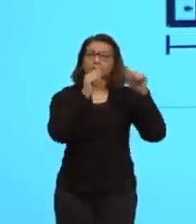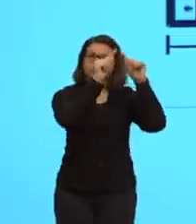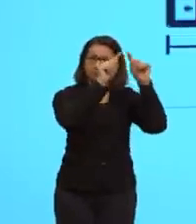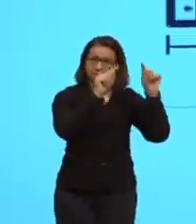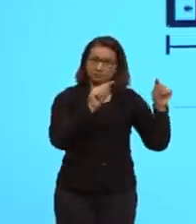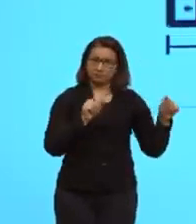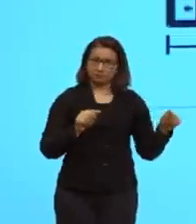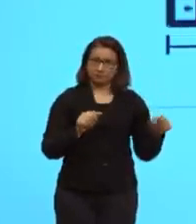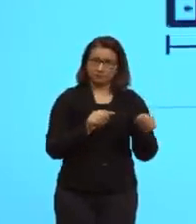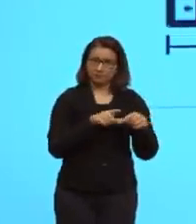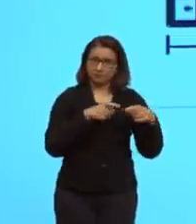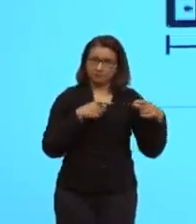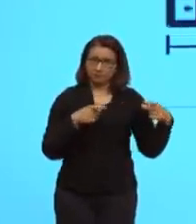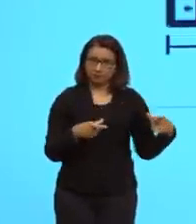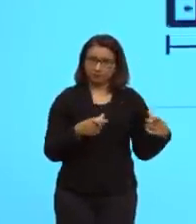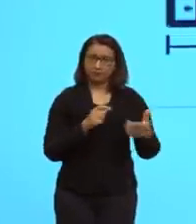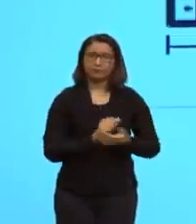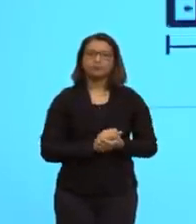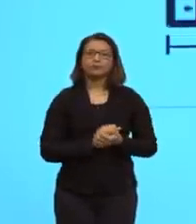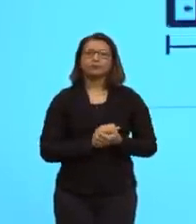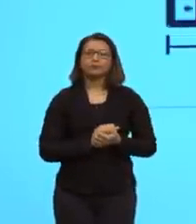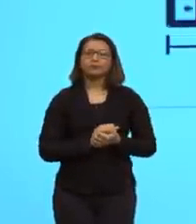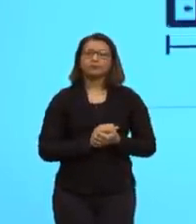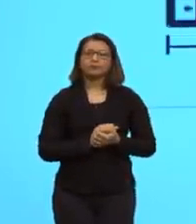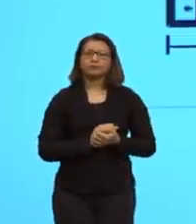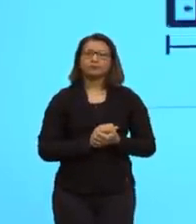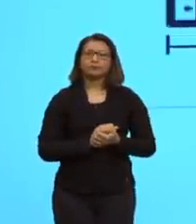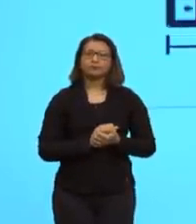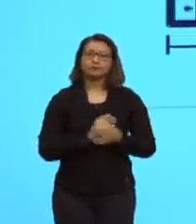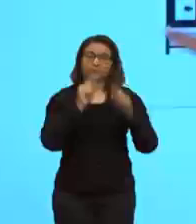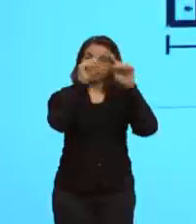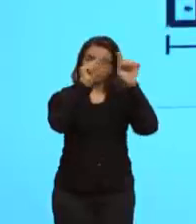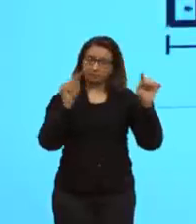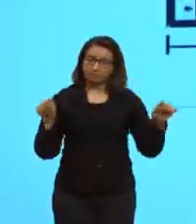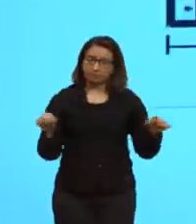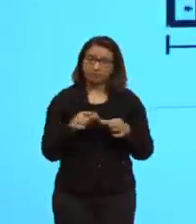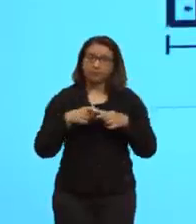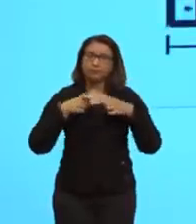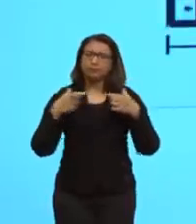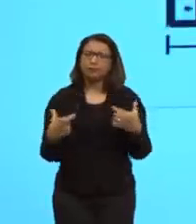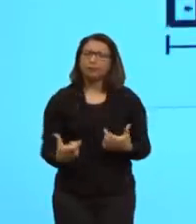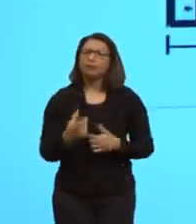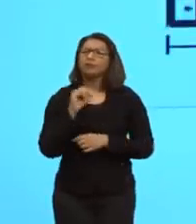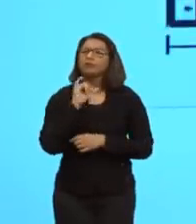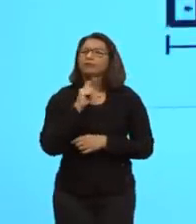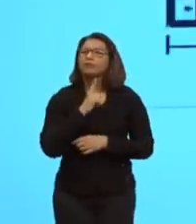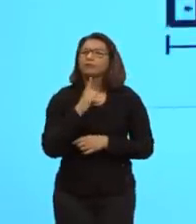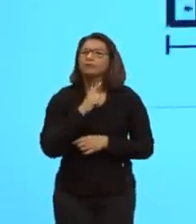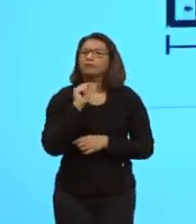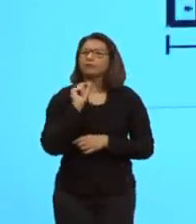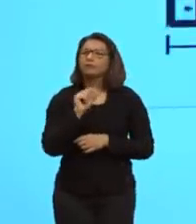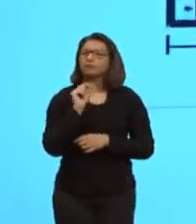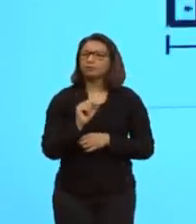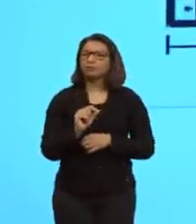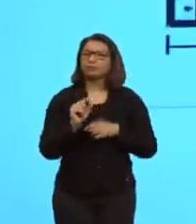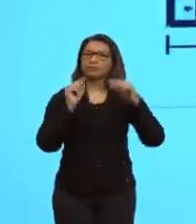maior, certo? Ó, um triângulo maior, onde eu tenho a hipotenusa